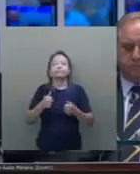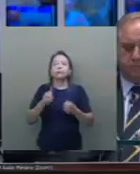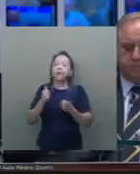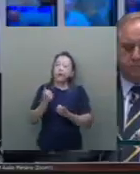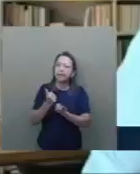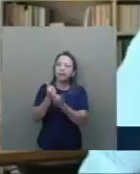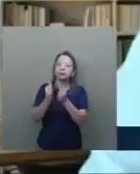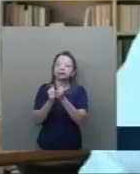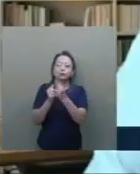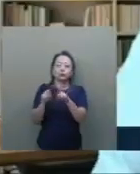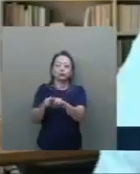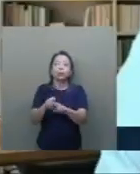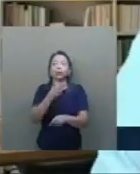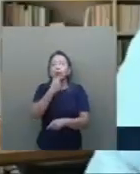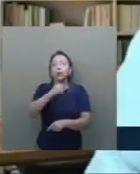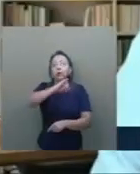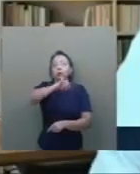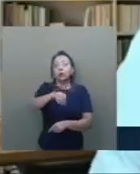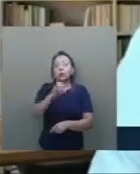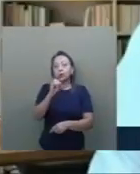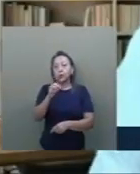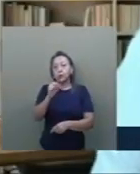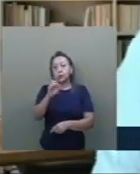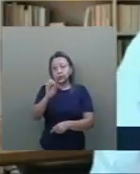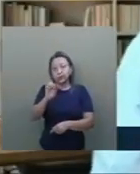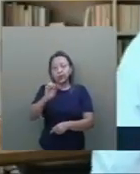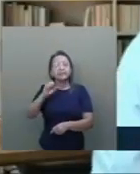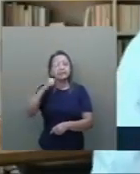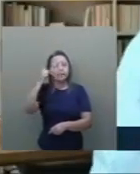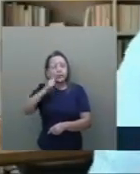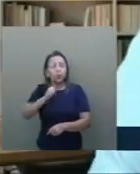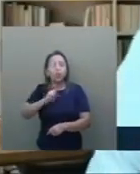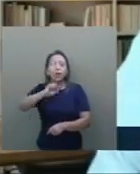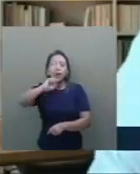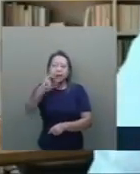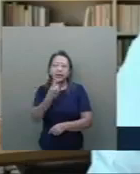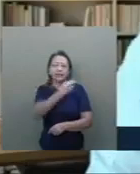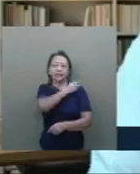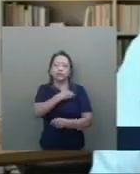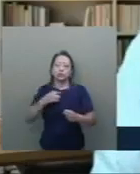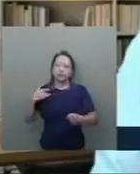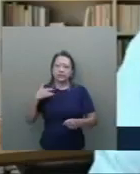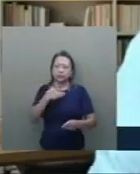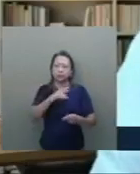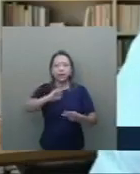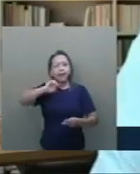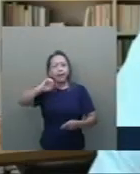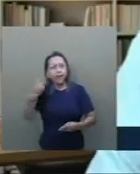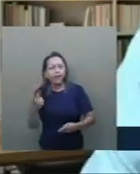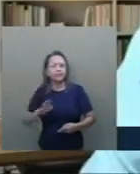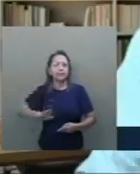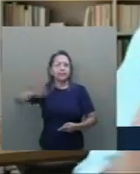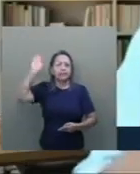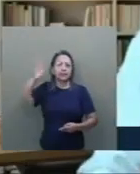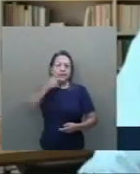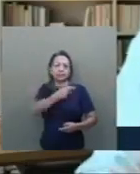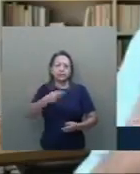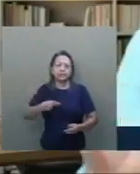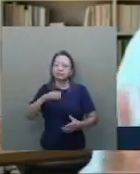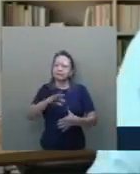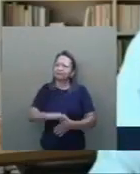dele. José Serra, senador, ex-ministro da Saúde, ex-candidato a presidente, uma